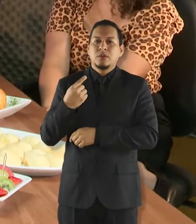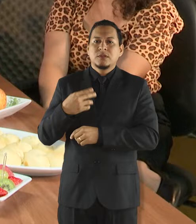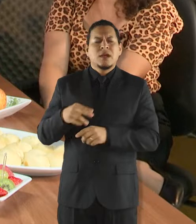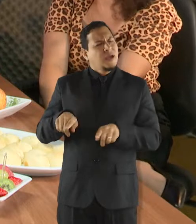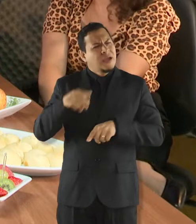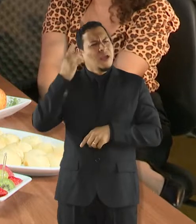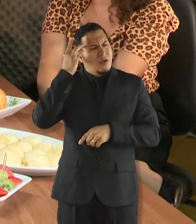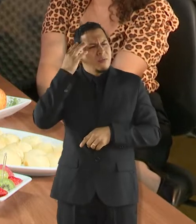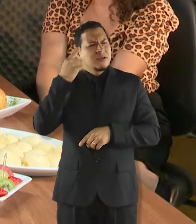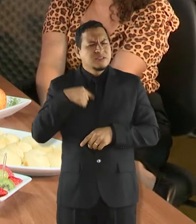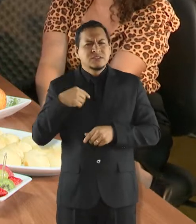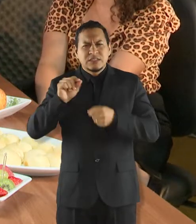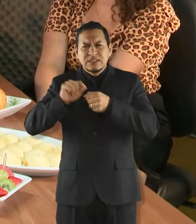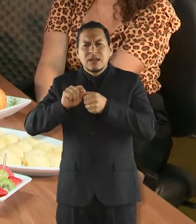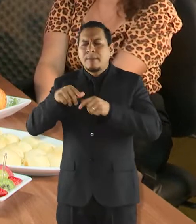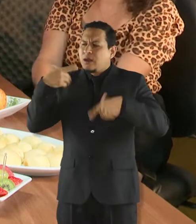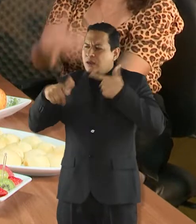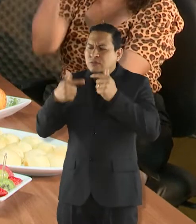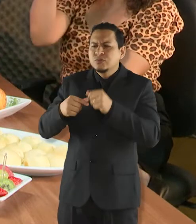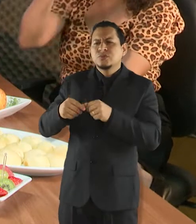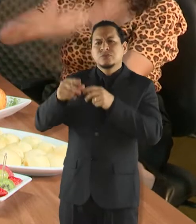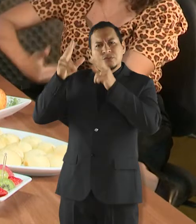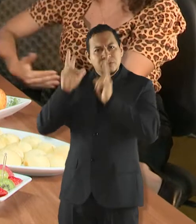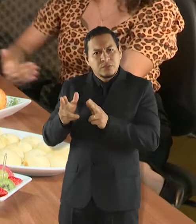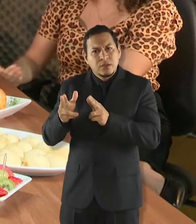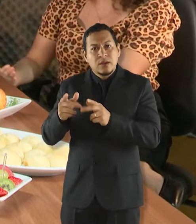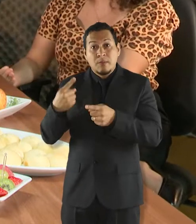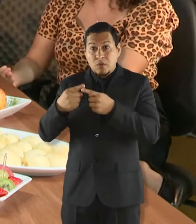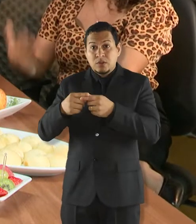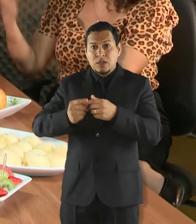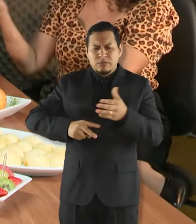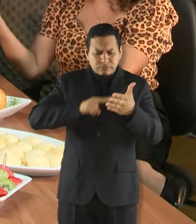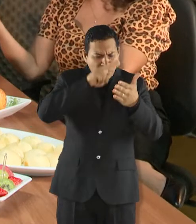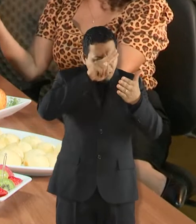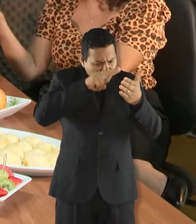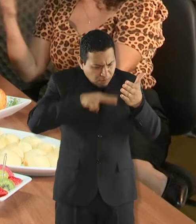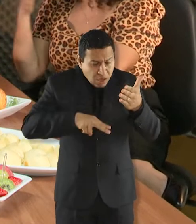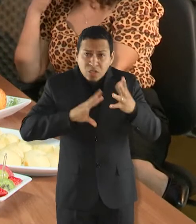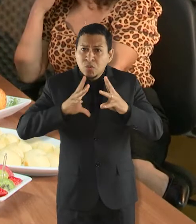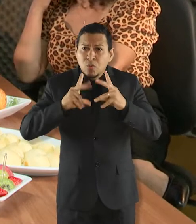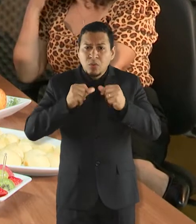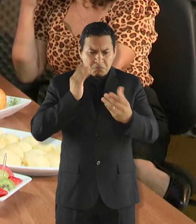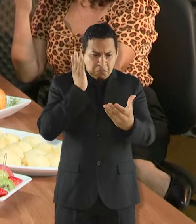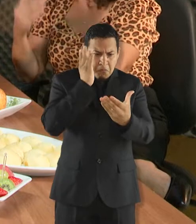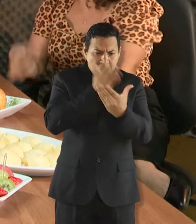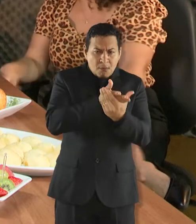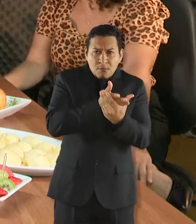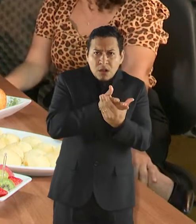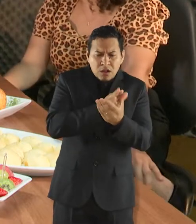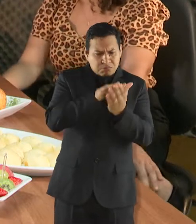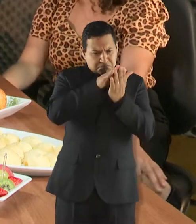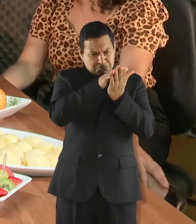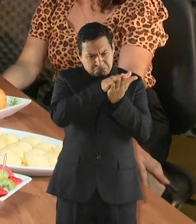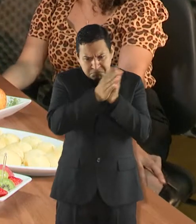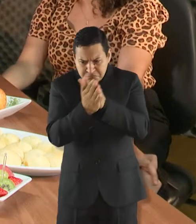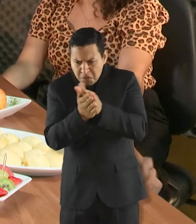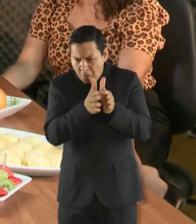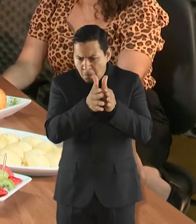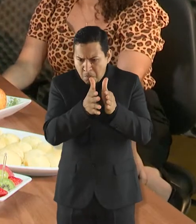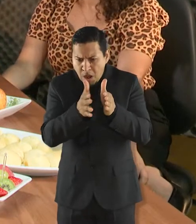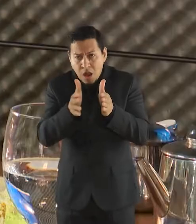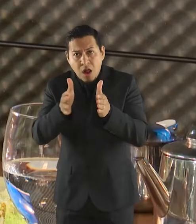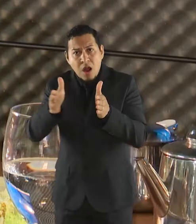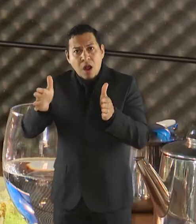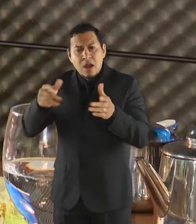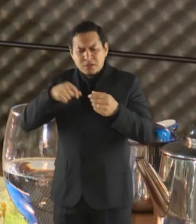sua situação seja semelhante, porque você também olha os processos ali, mesmo estando na coordenadoria, olha sim, a gente tem acesso aos processos, Uhum.